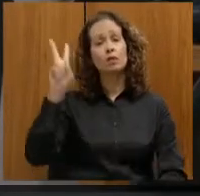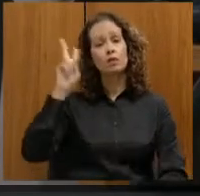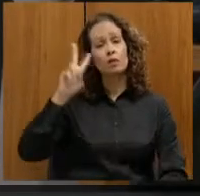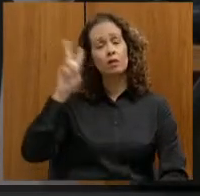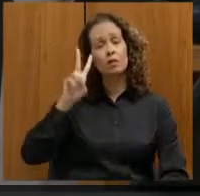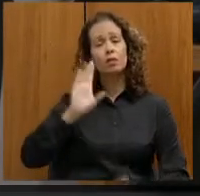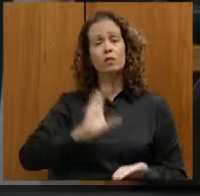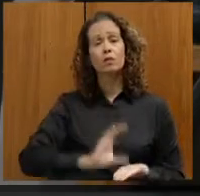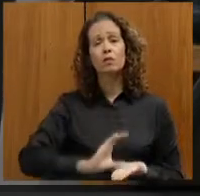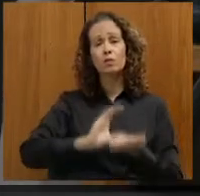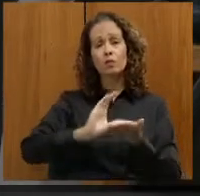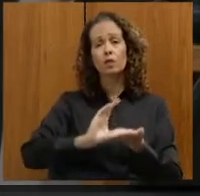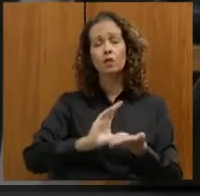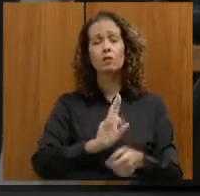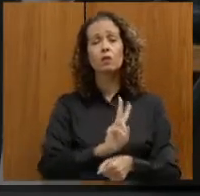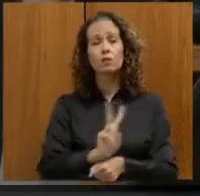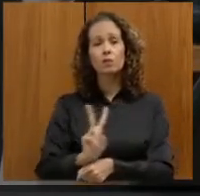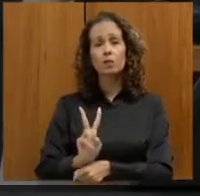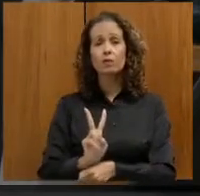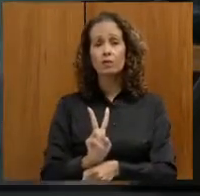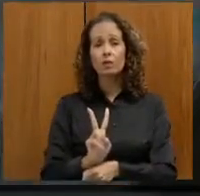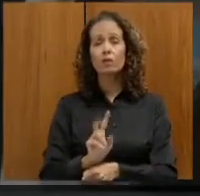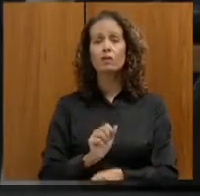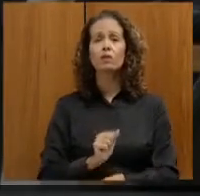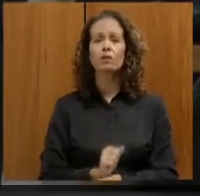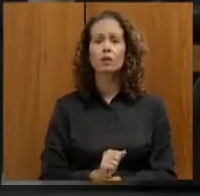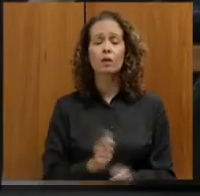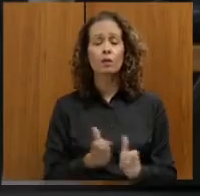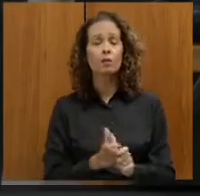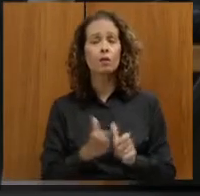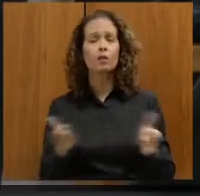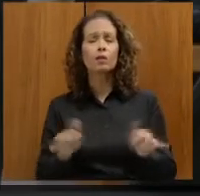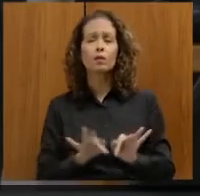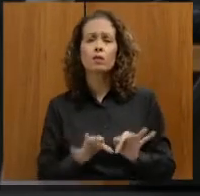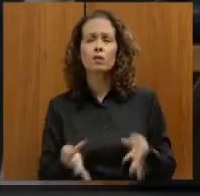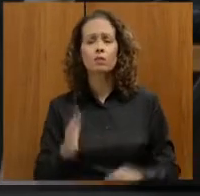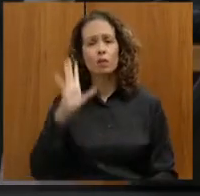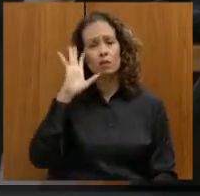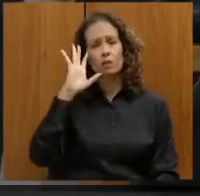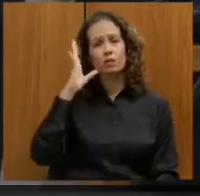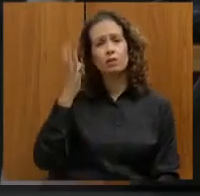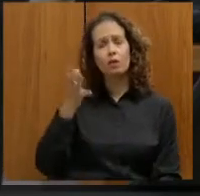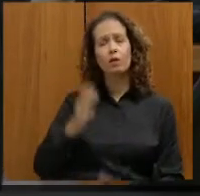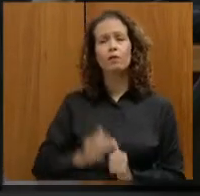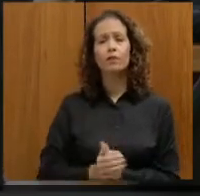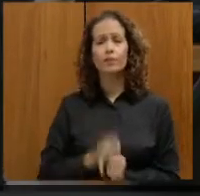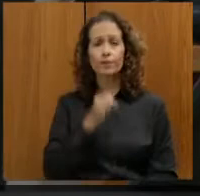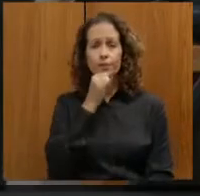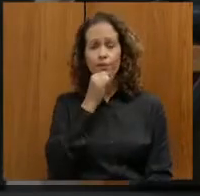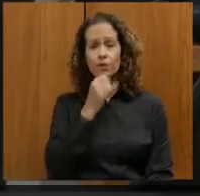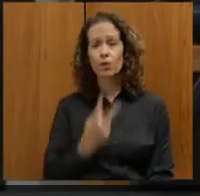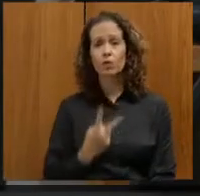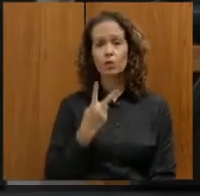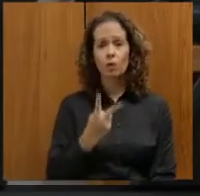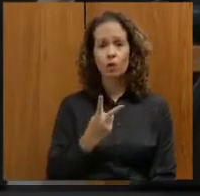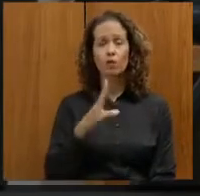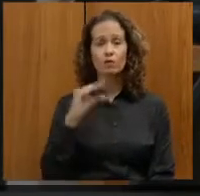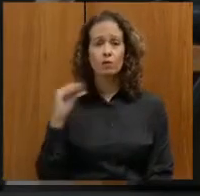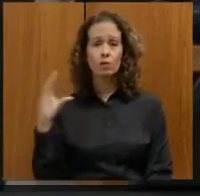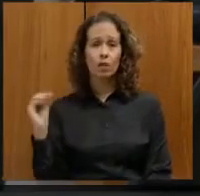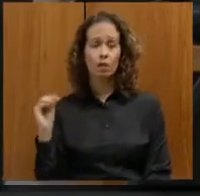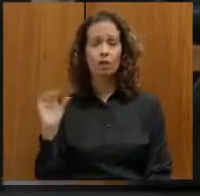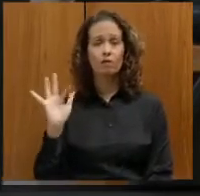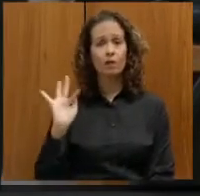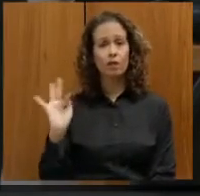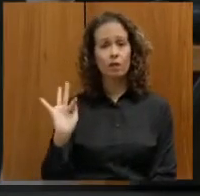Conselho de supervisão são tomadas por maioria simples entre dois servidores Federais e um